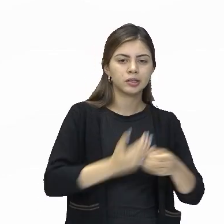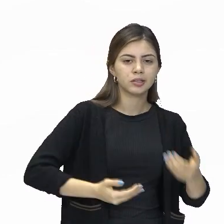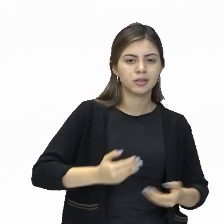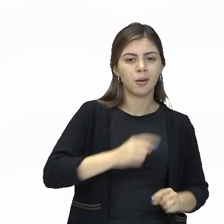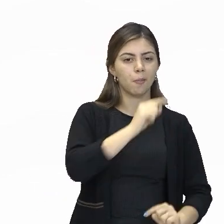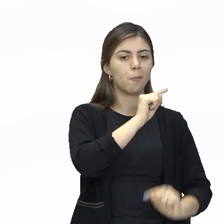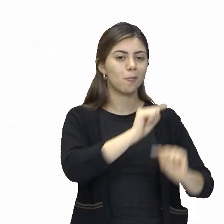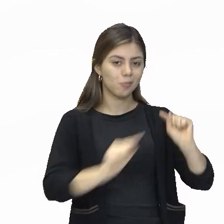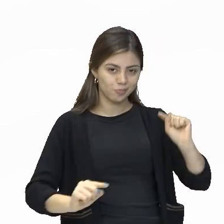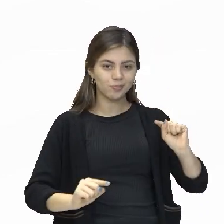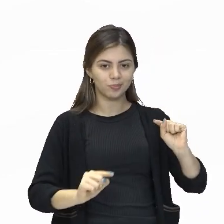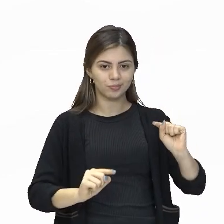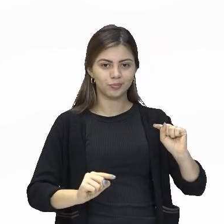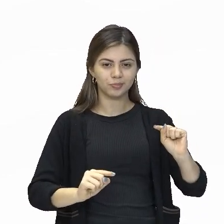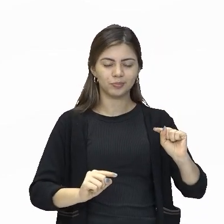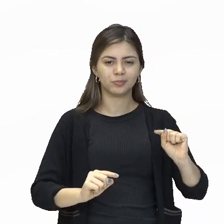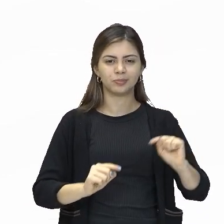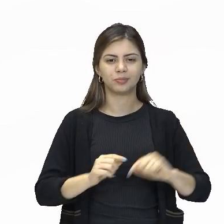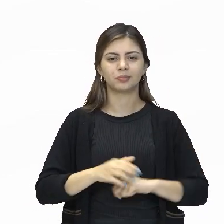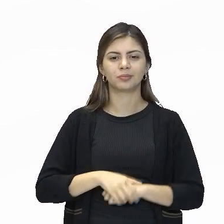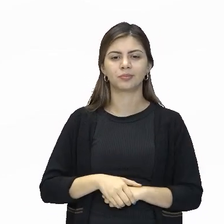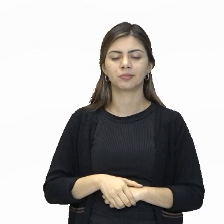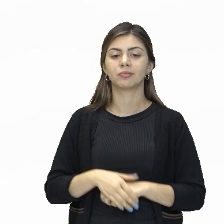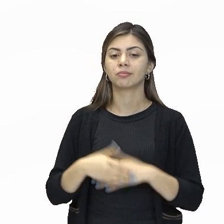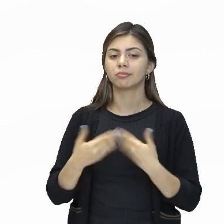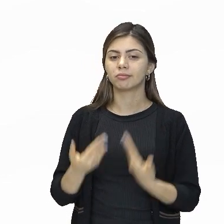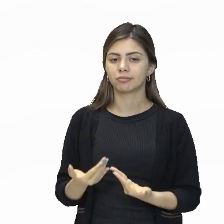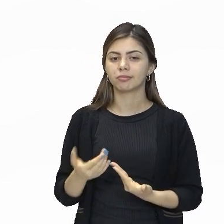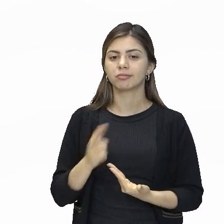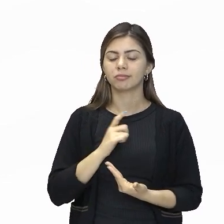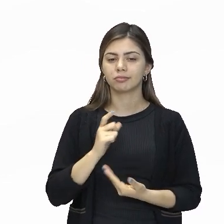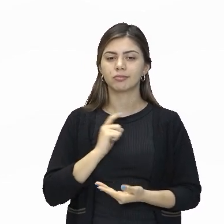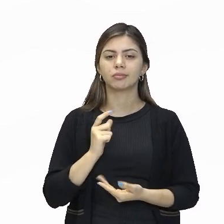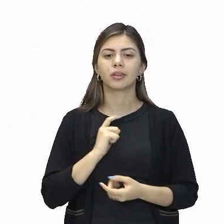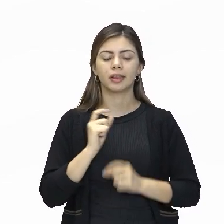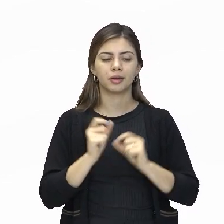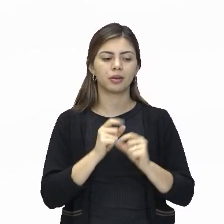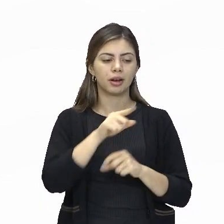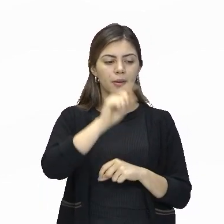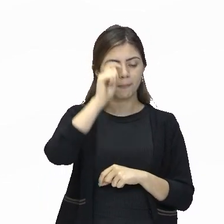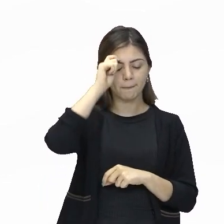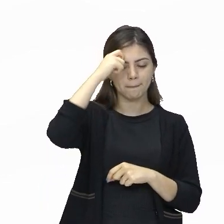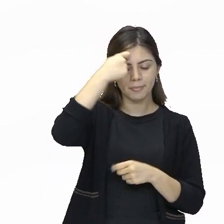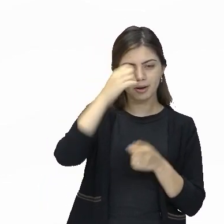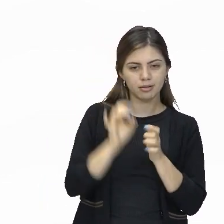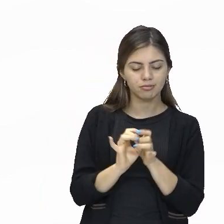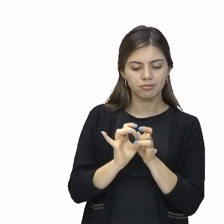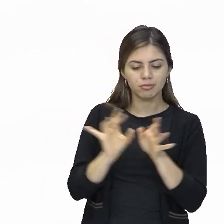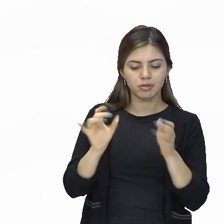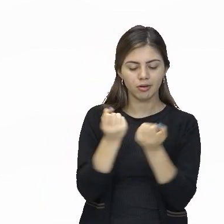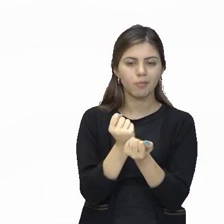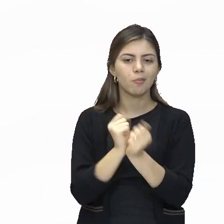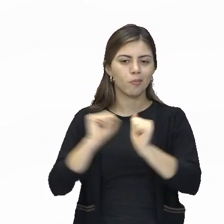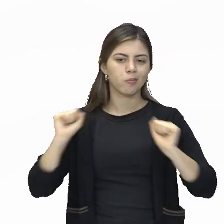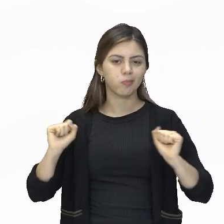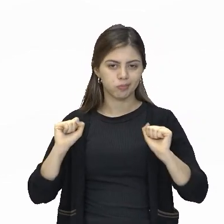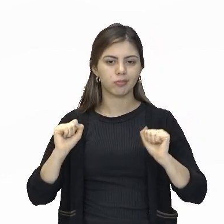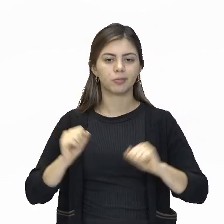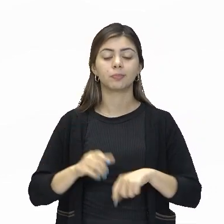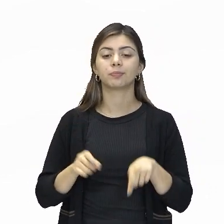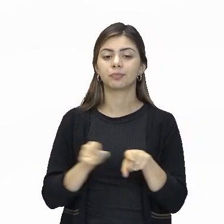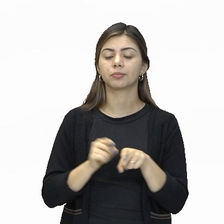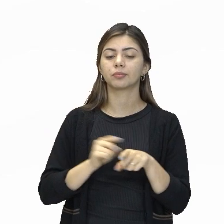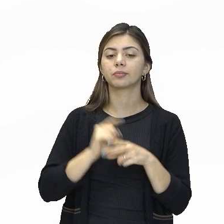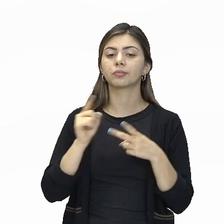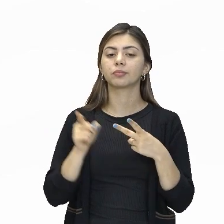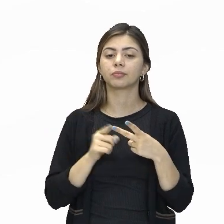da escravatura, tá? Então aqui os negros estavam começando a ter a liberdade, né? Também aconteceu o